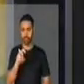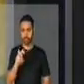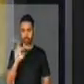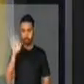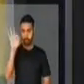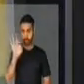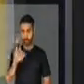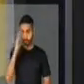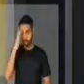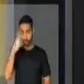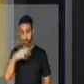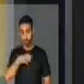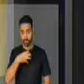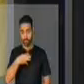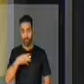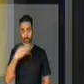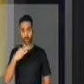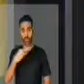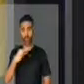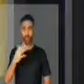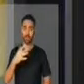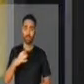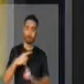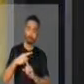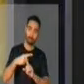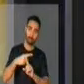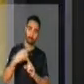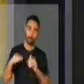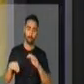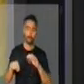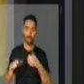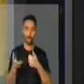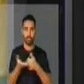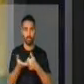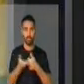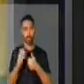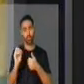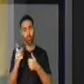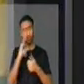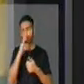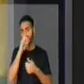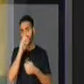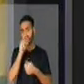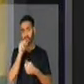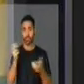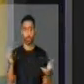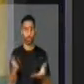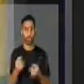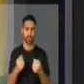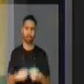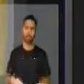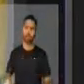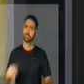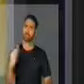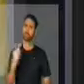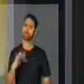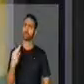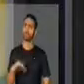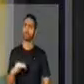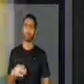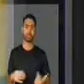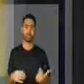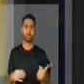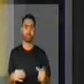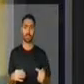oncológicos sentem dor de moderada a forte. Hoje em dia ninguém mais precisa sentir dor, né? E apenas 17% desses pacientes